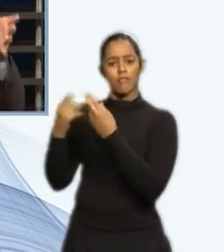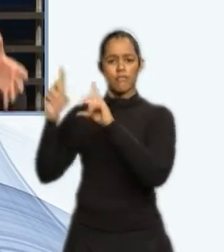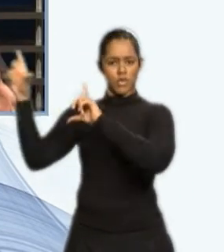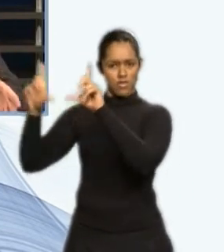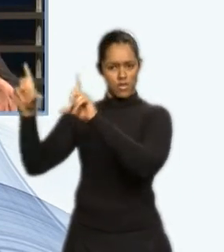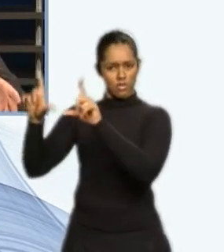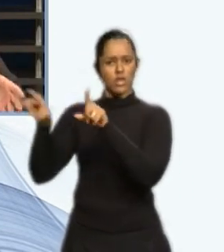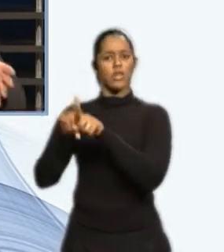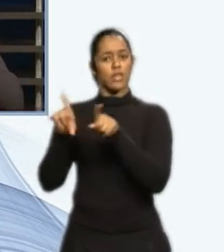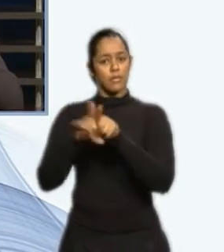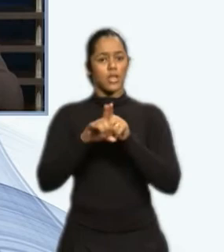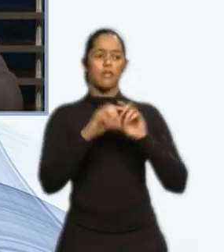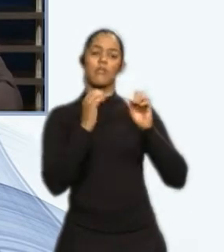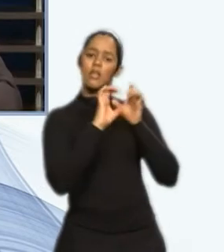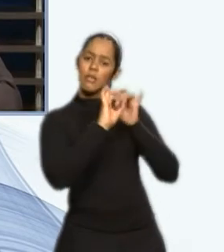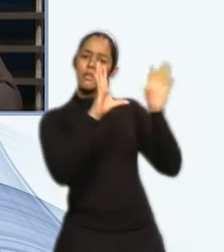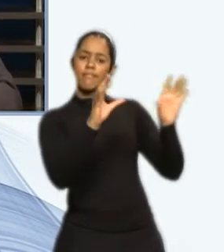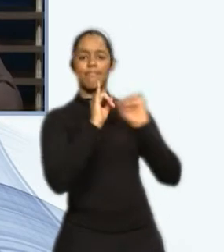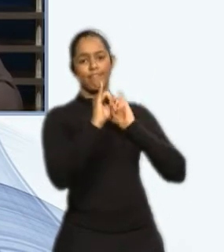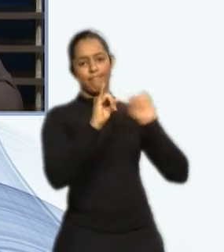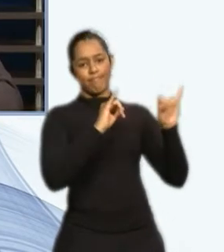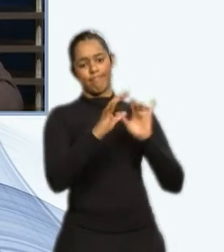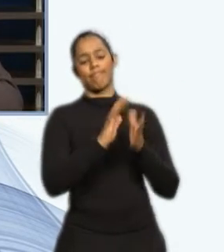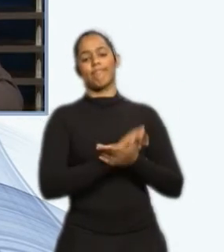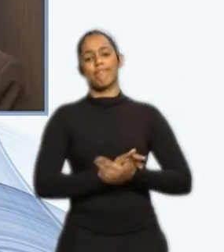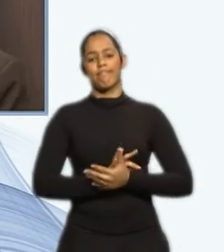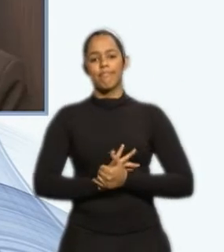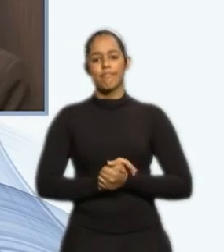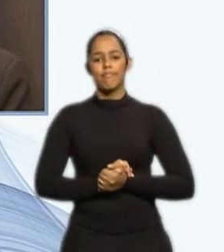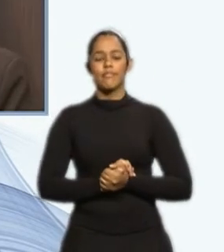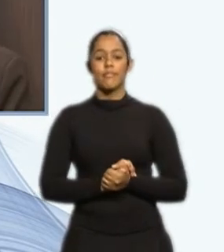entre TV e assessorias de comunicação.